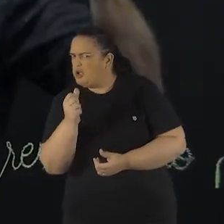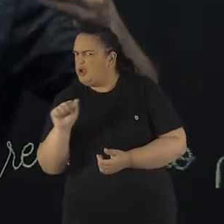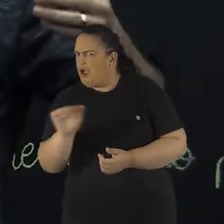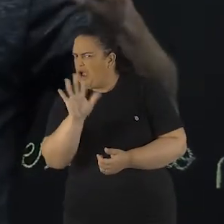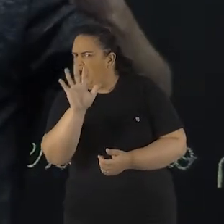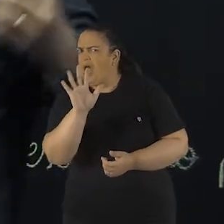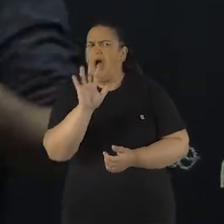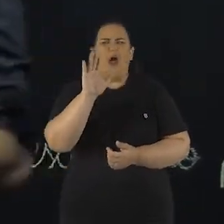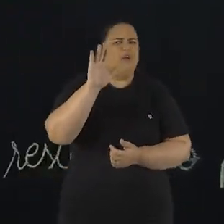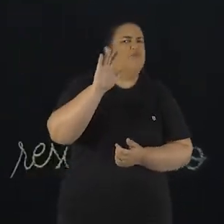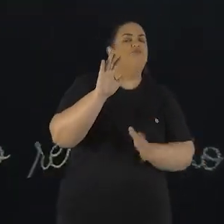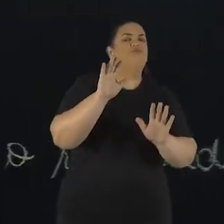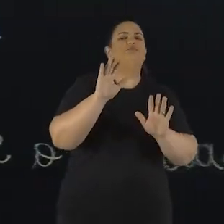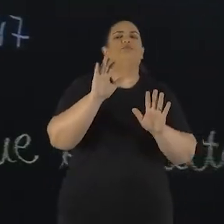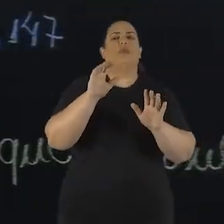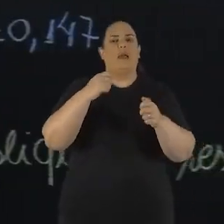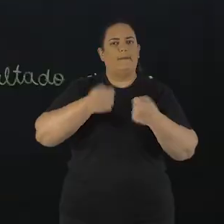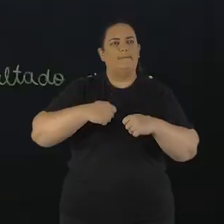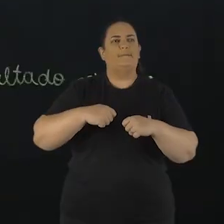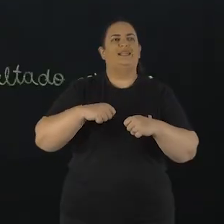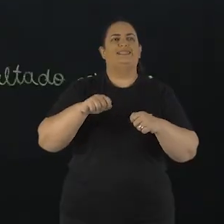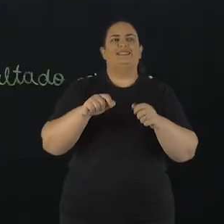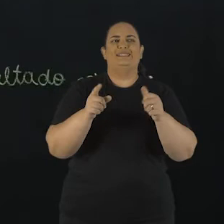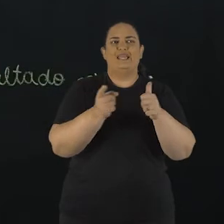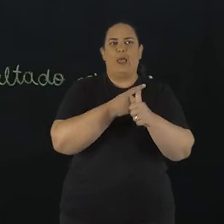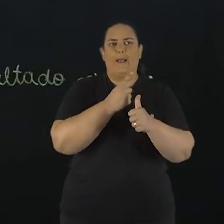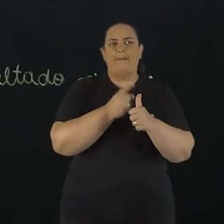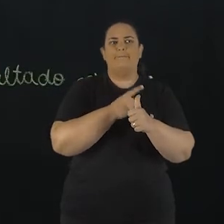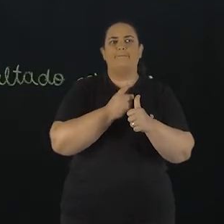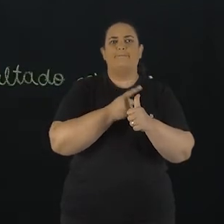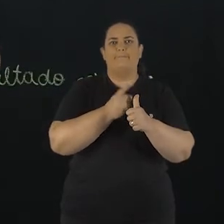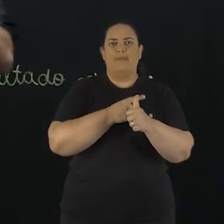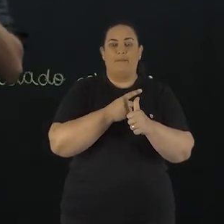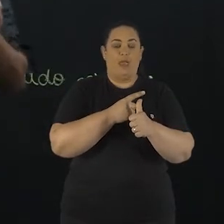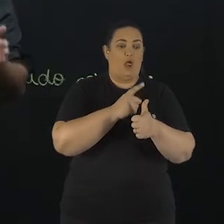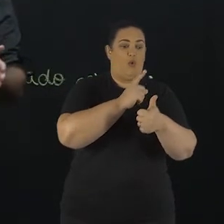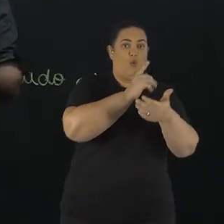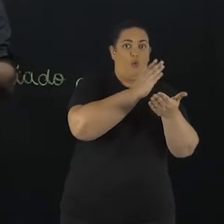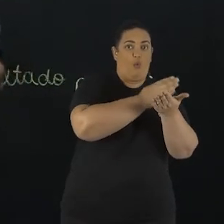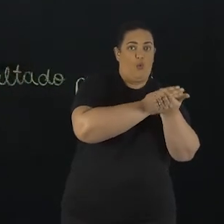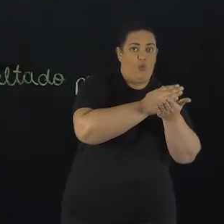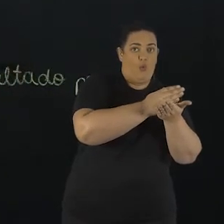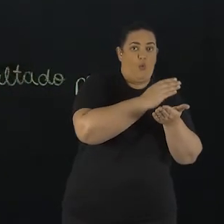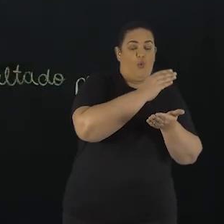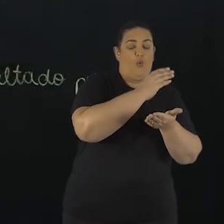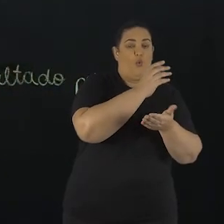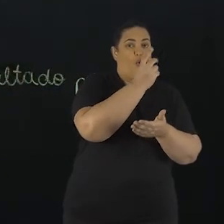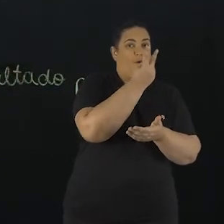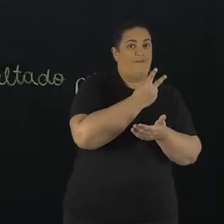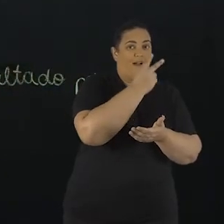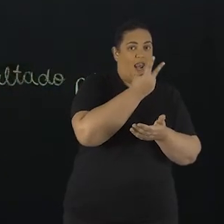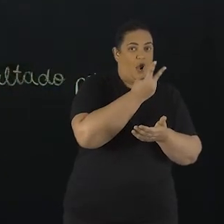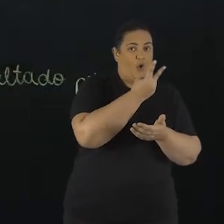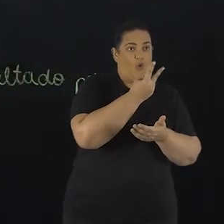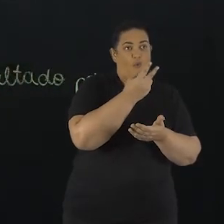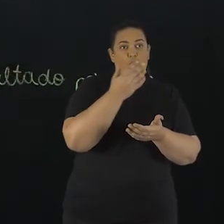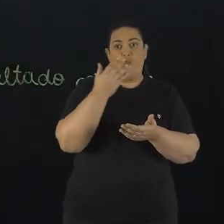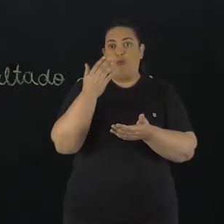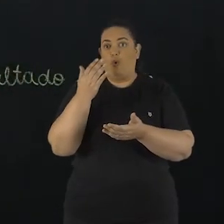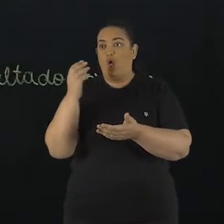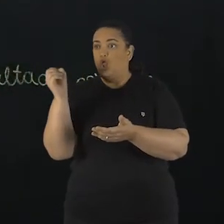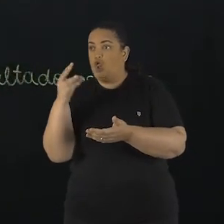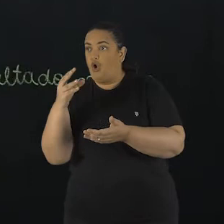alta ou não, você faz isso. Você verifica a diferença do novo preço para o preço anterior. E